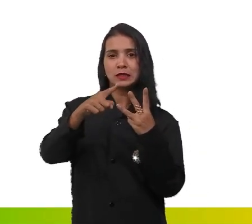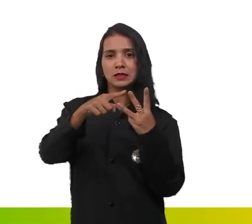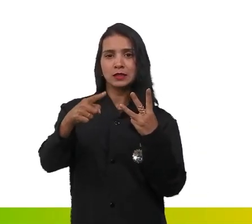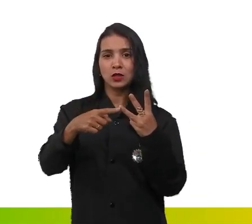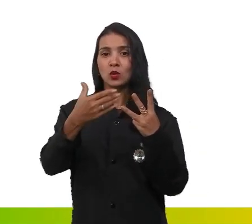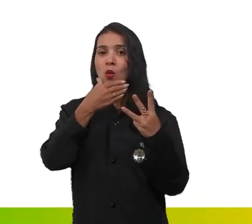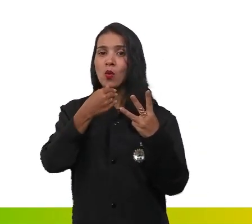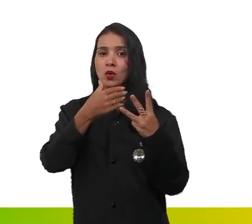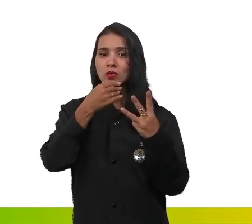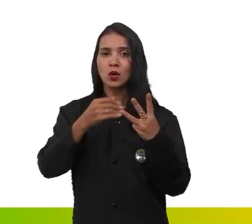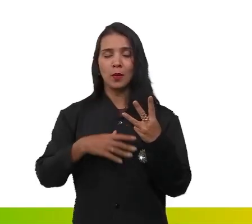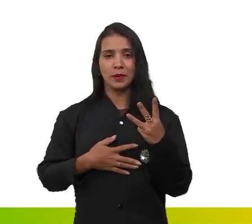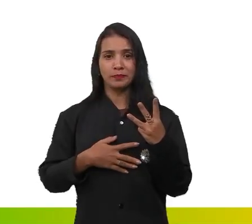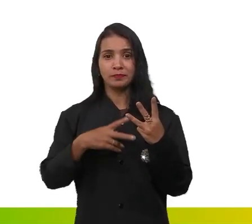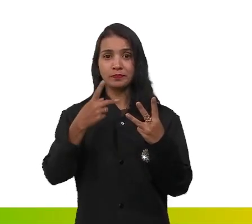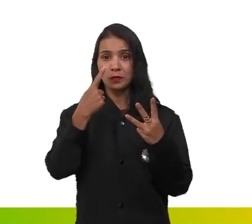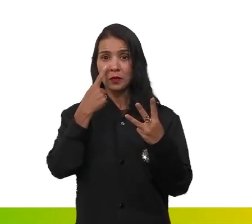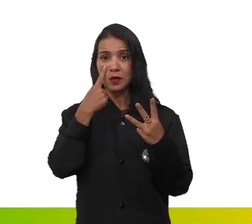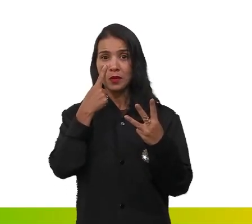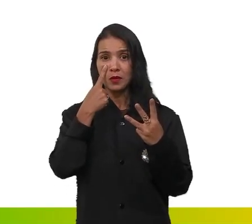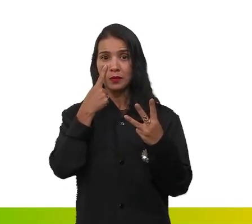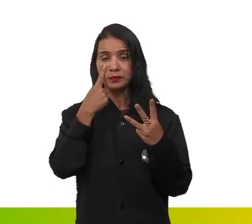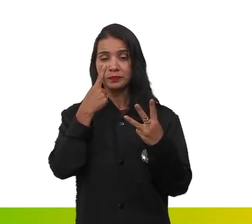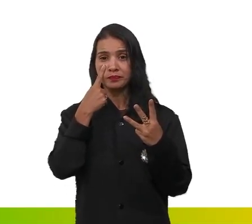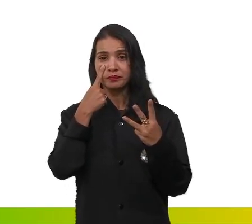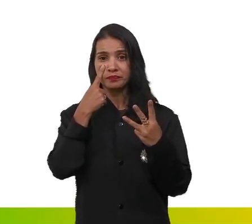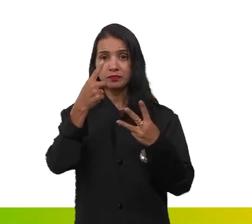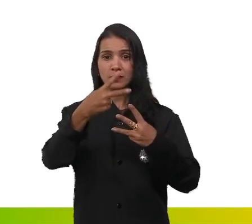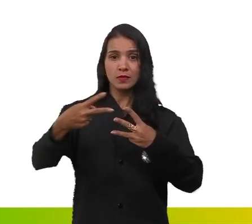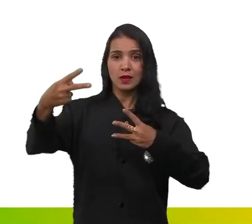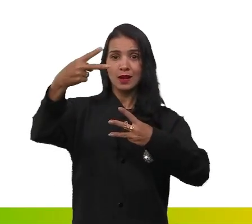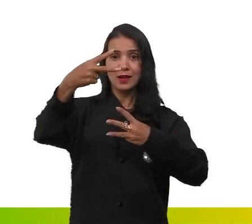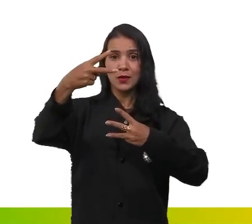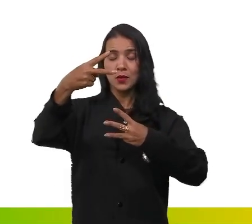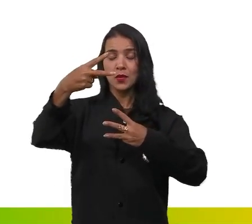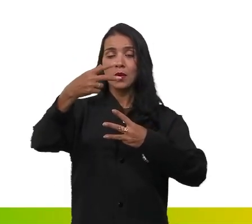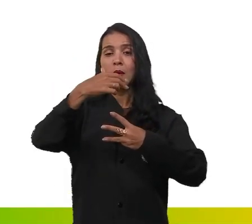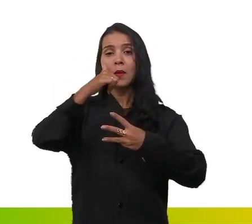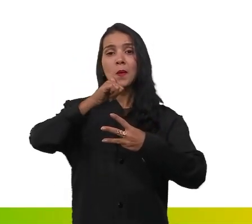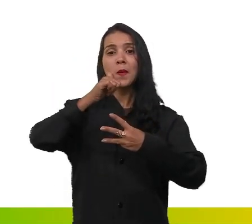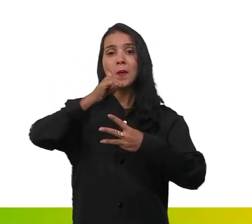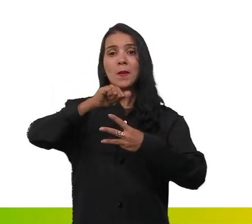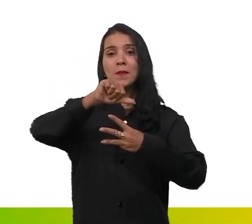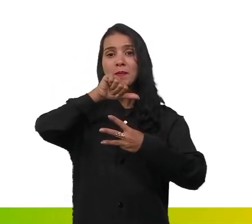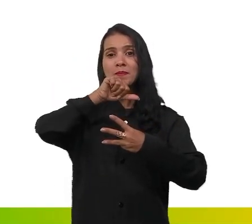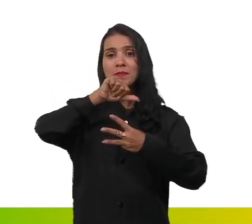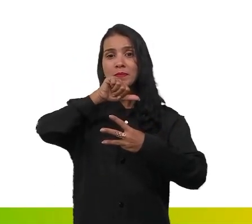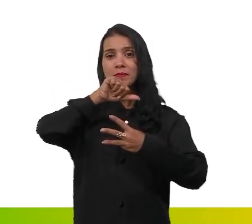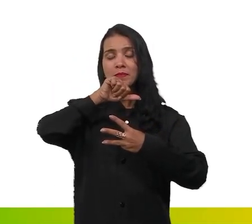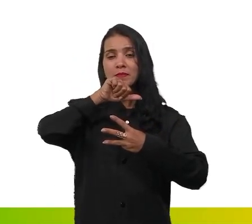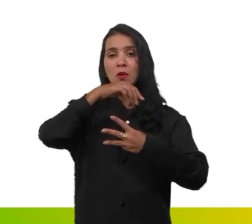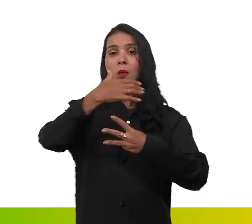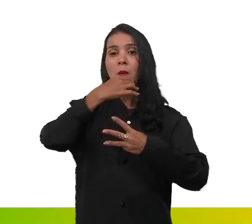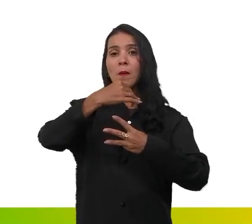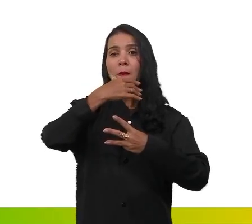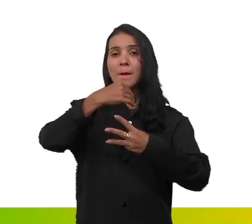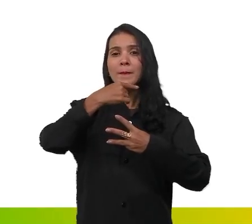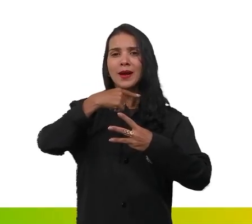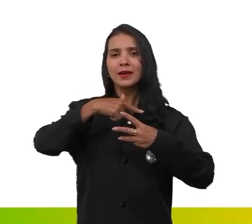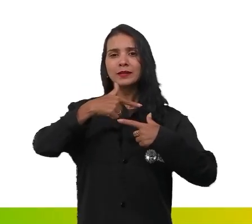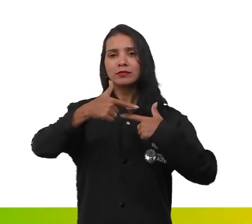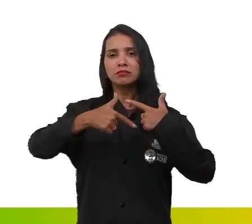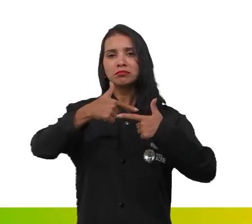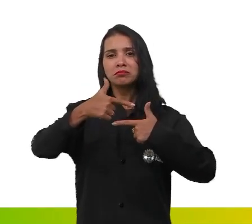aqui que ele passou essa presença de longos pelos e abundantes no ouvido,